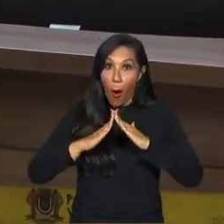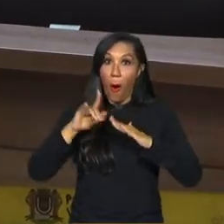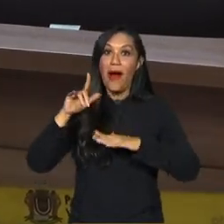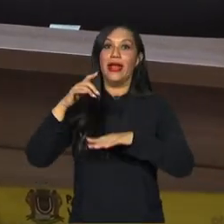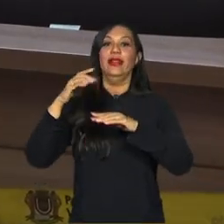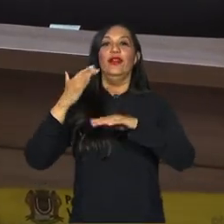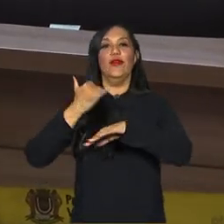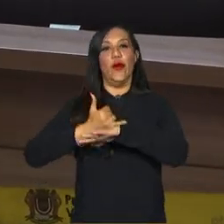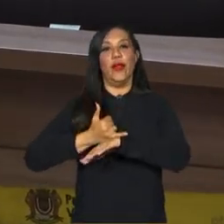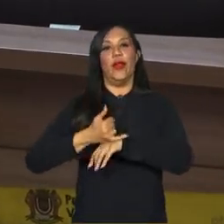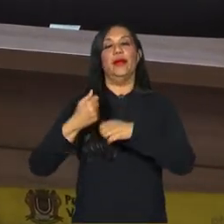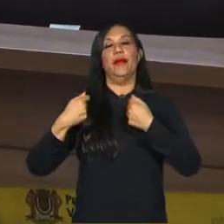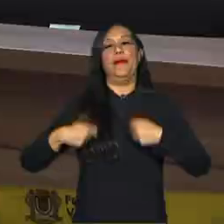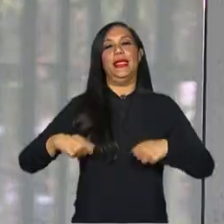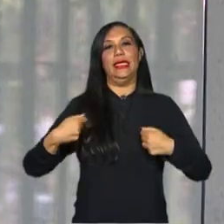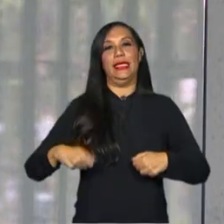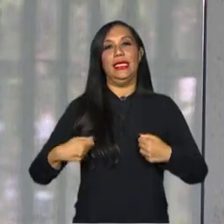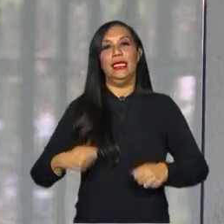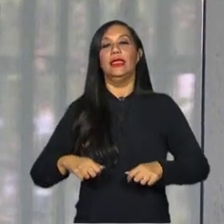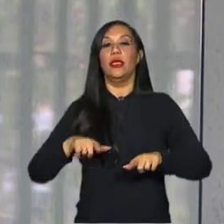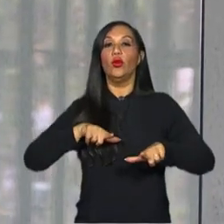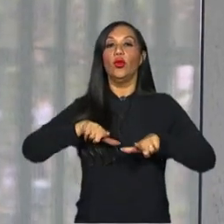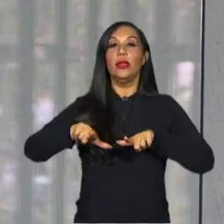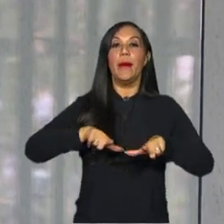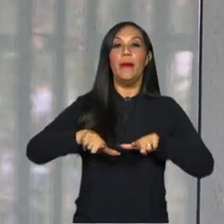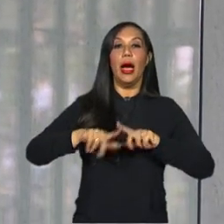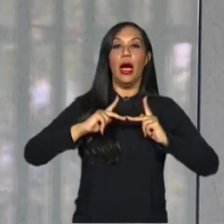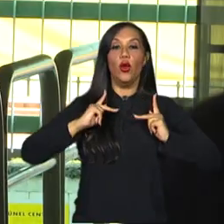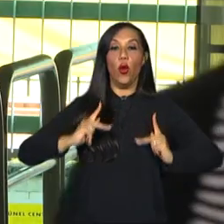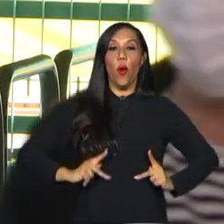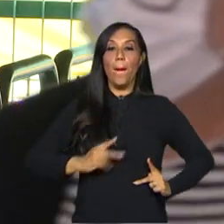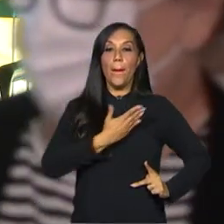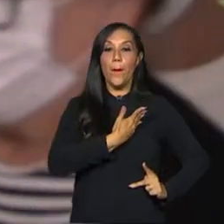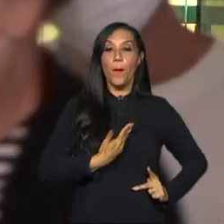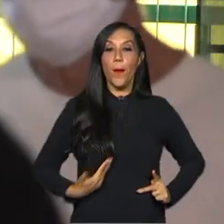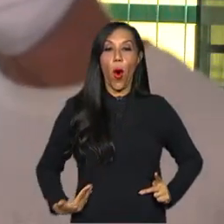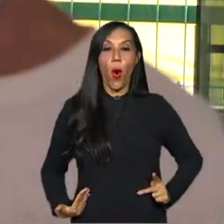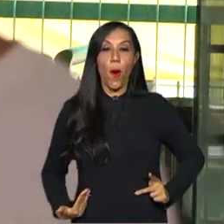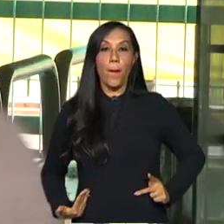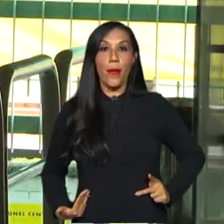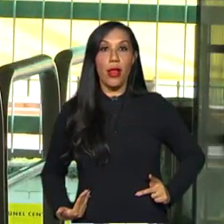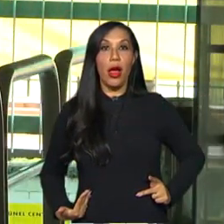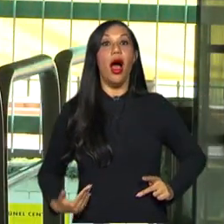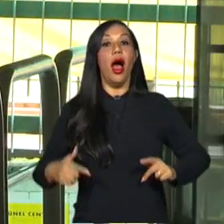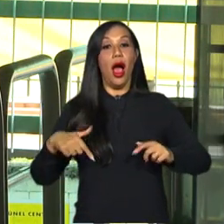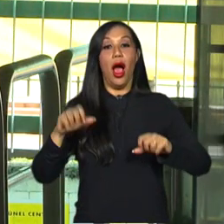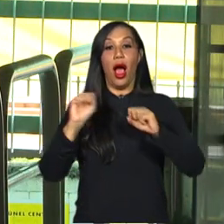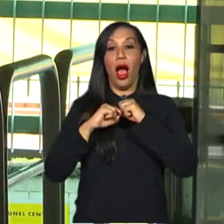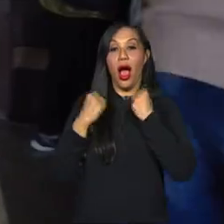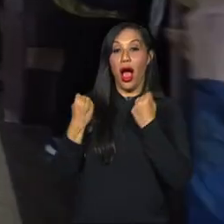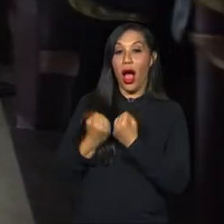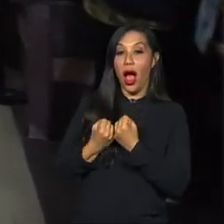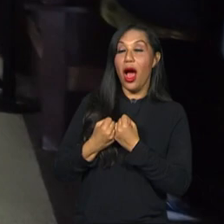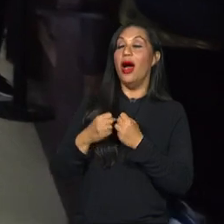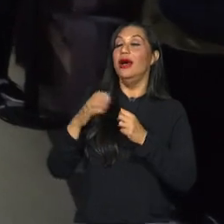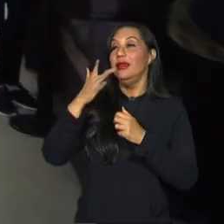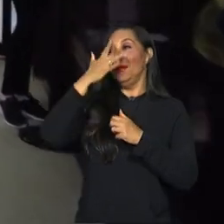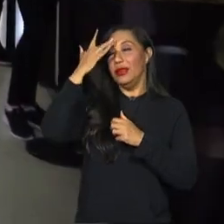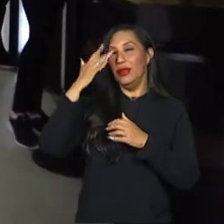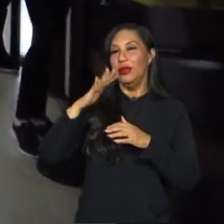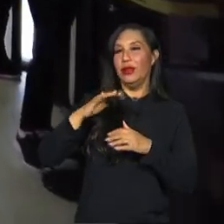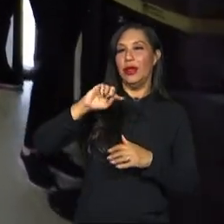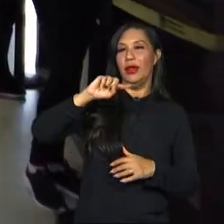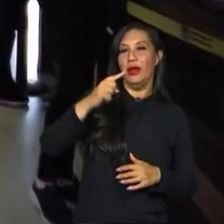e que precisa muito do serviço público que é feito aqui. Aqui, no Raulino de Oliveira, o público é de